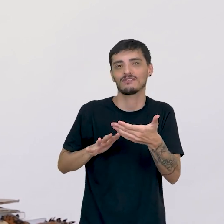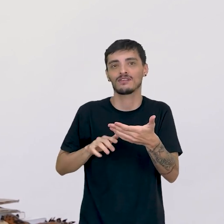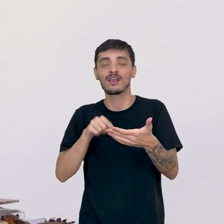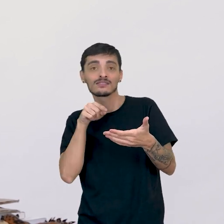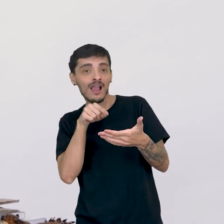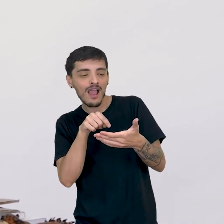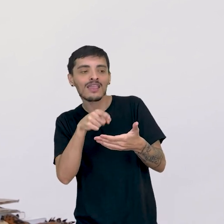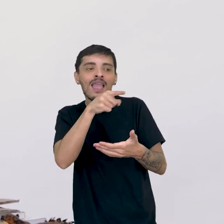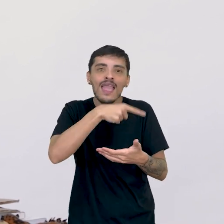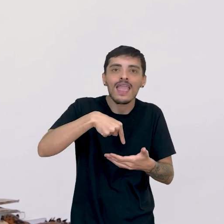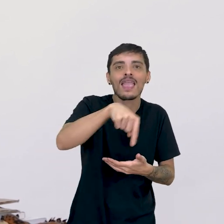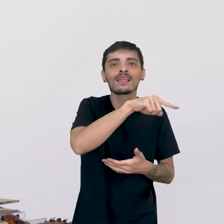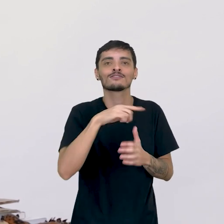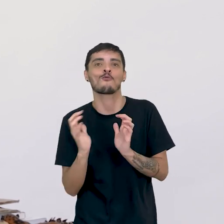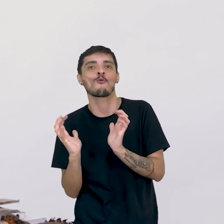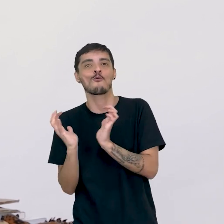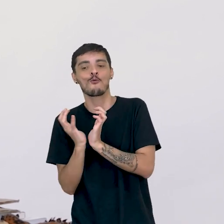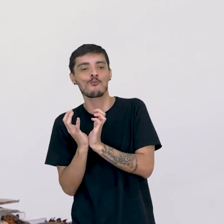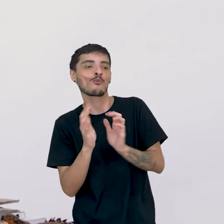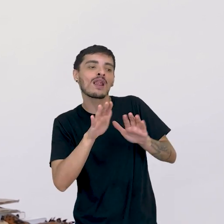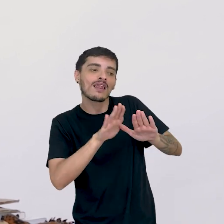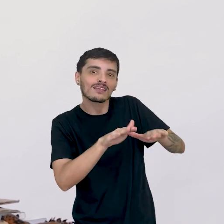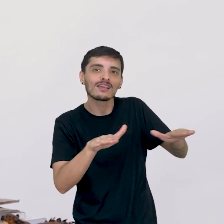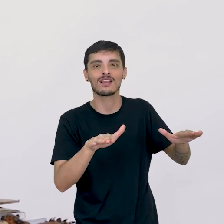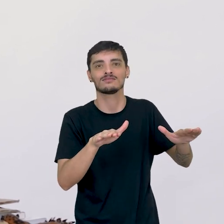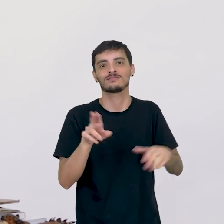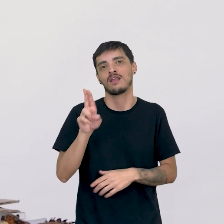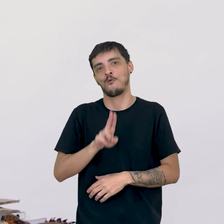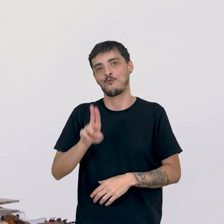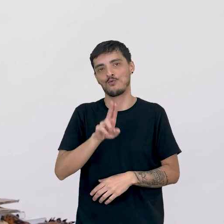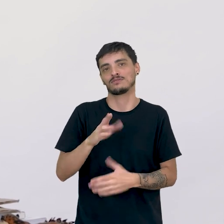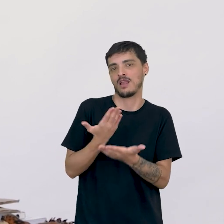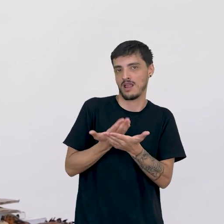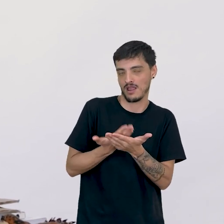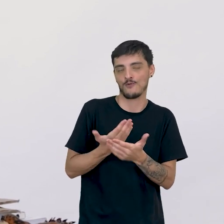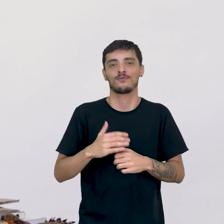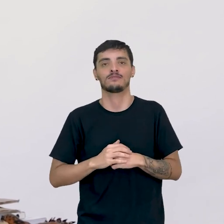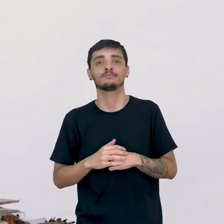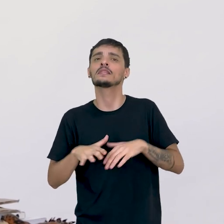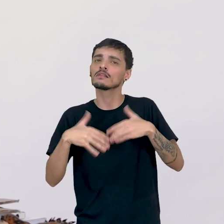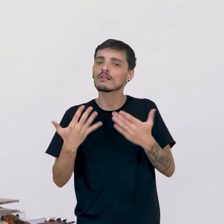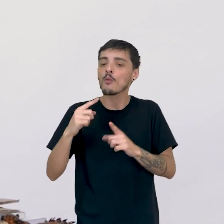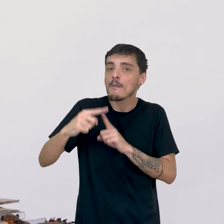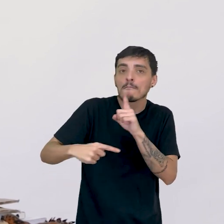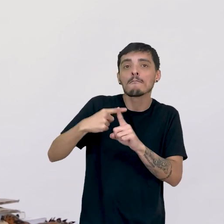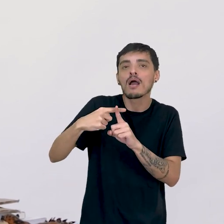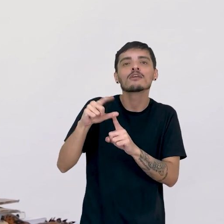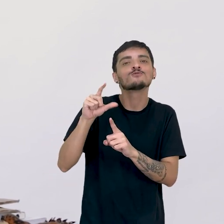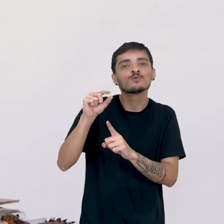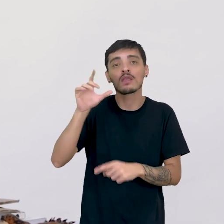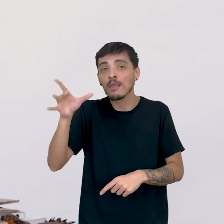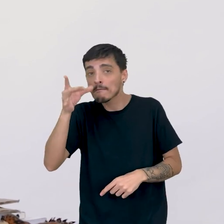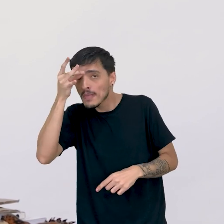recursos materiais do acervo da sala de referência de um grupo, além de um equipamento de registro e de armazenamento